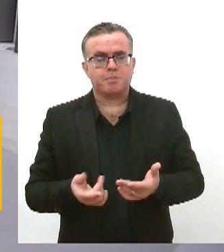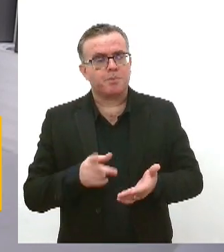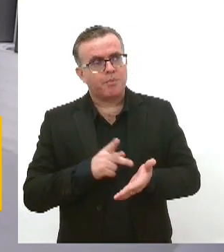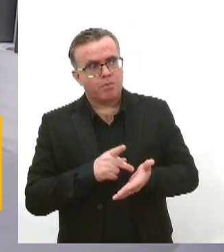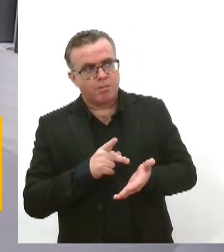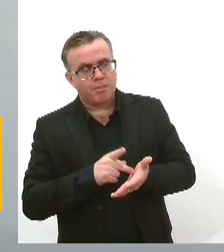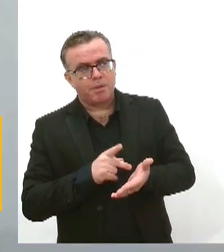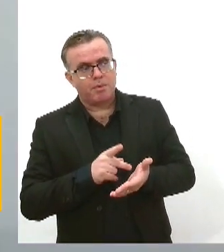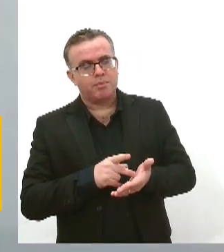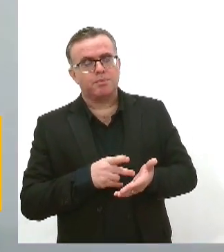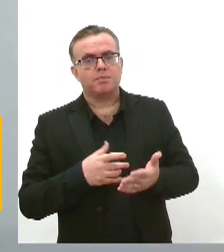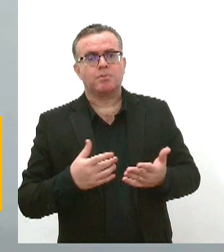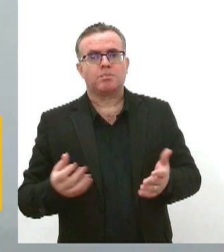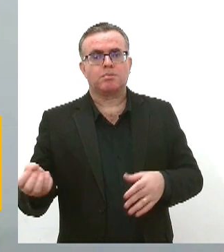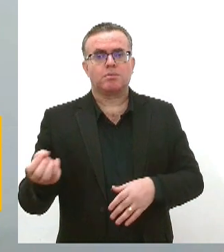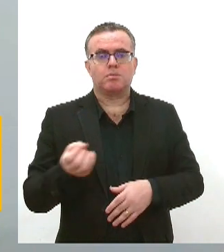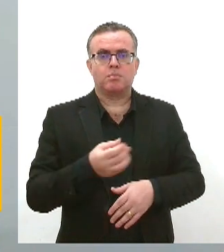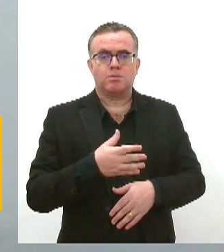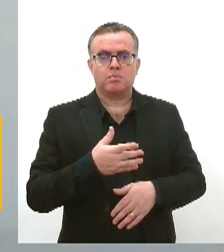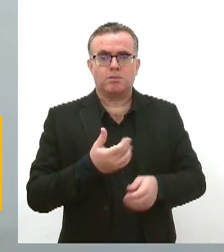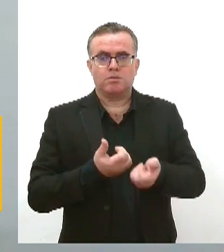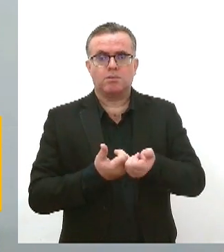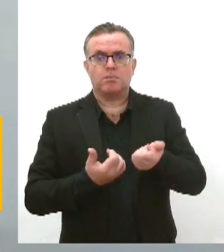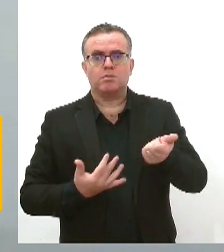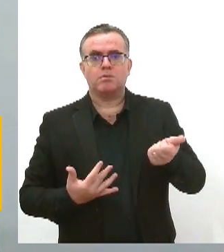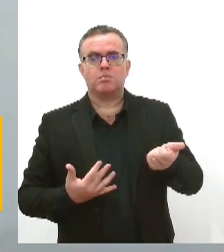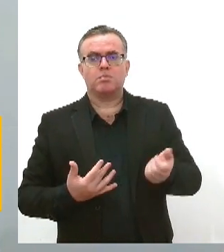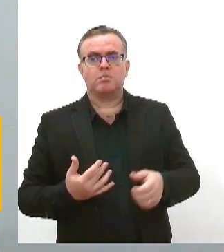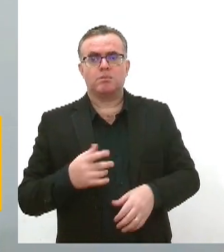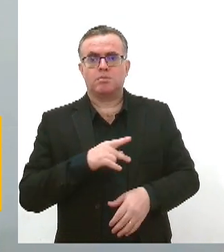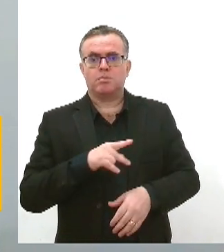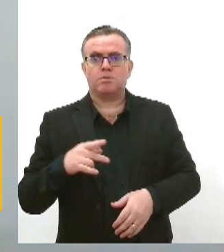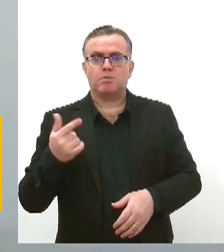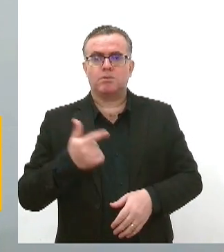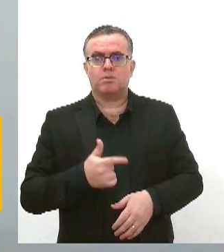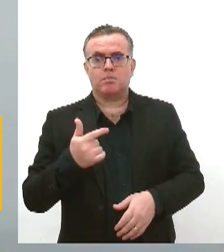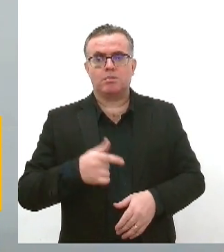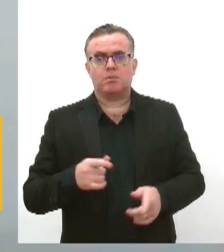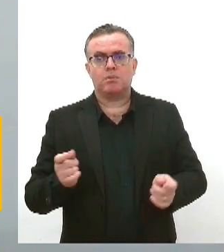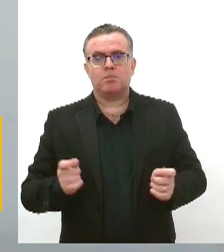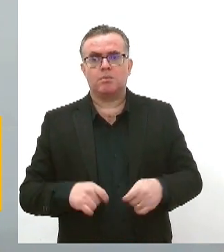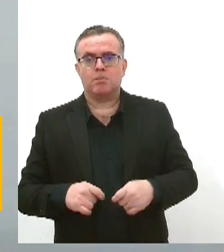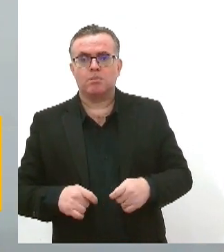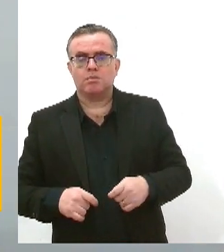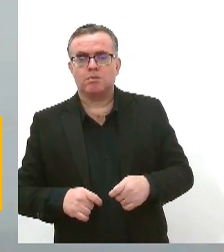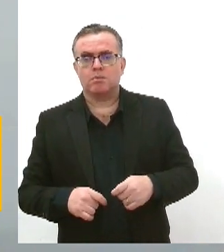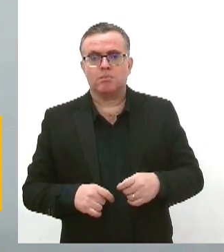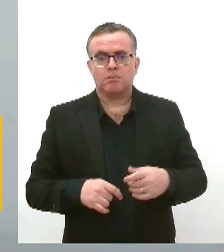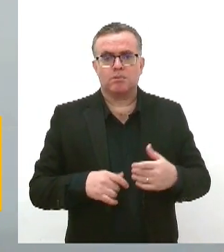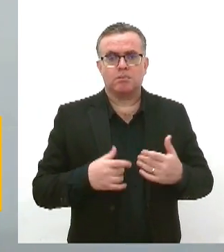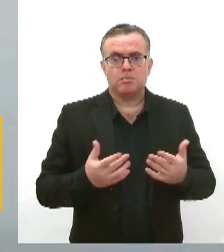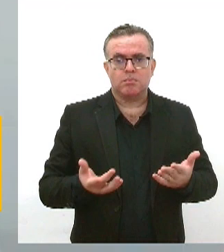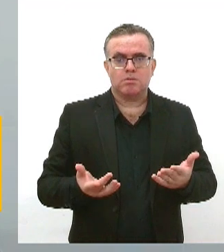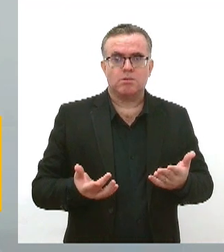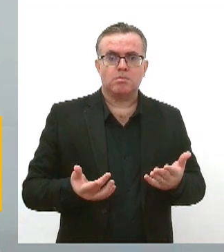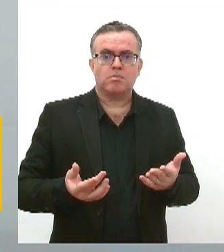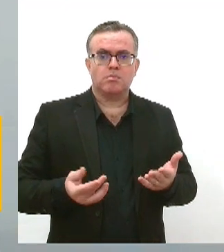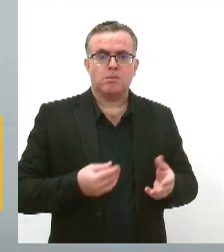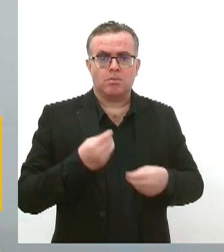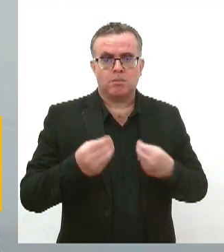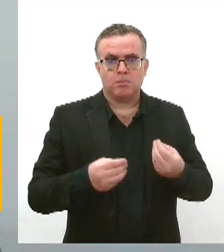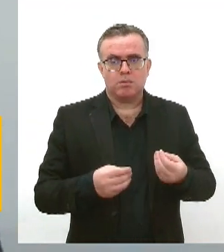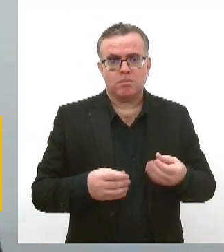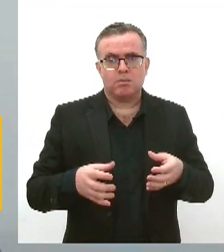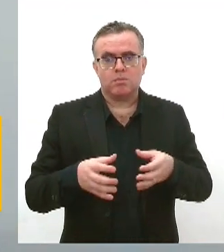nova gestão, conduzido a um cargo na diretoria da UNALE, que é no Conselho Fiscal.